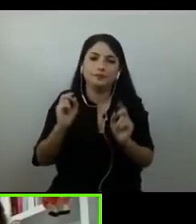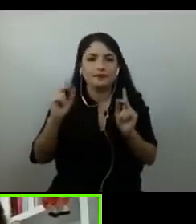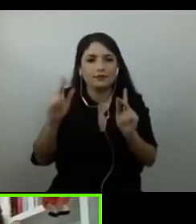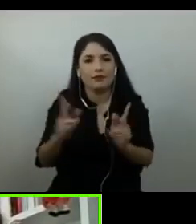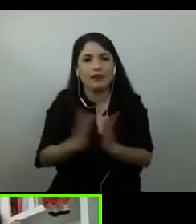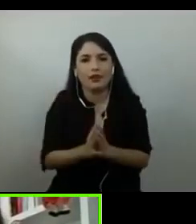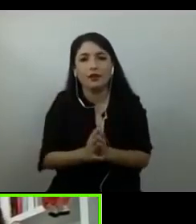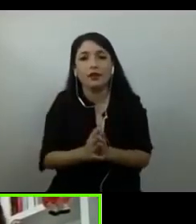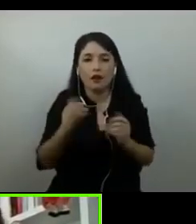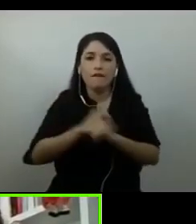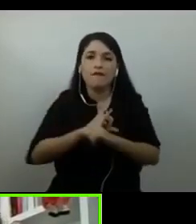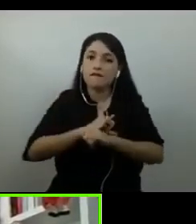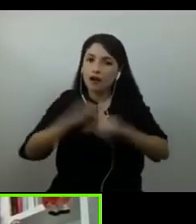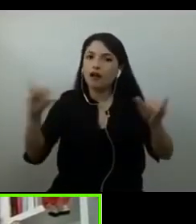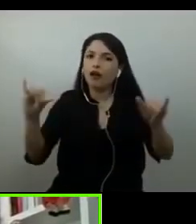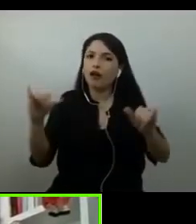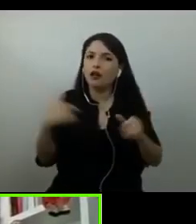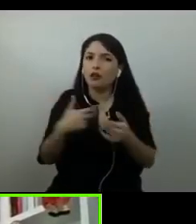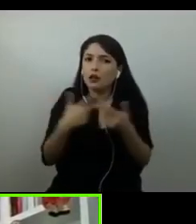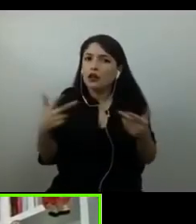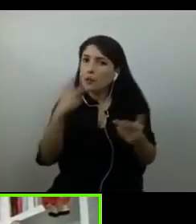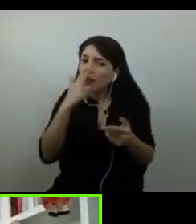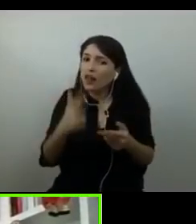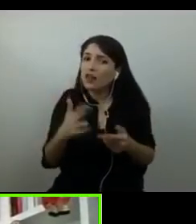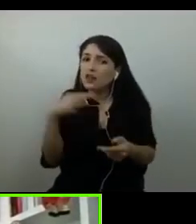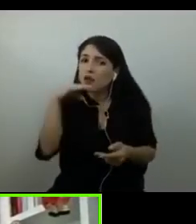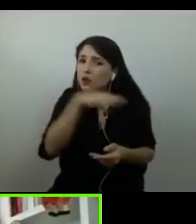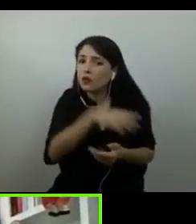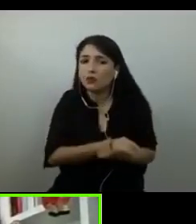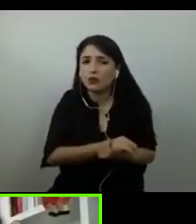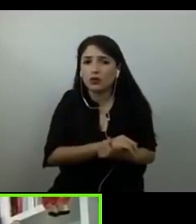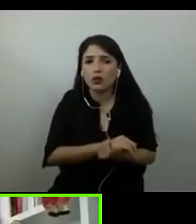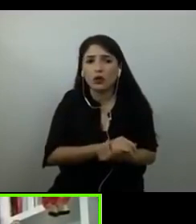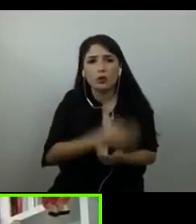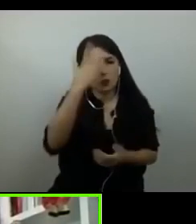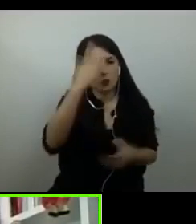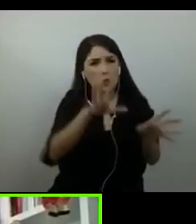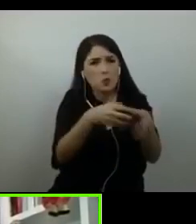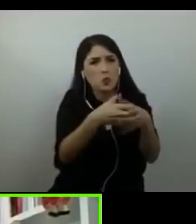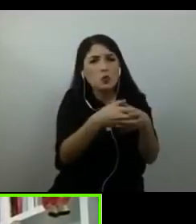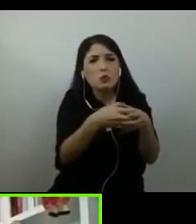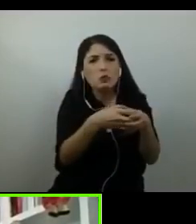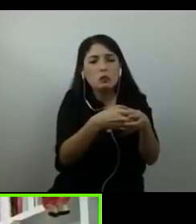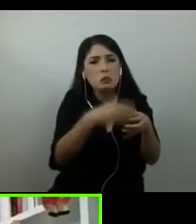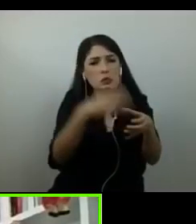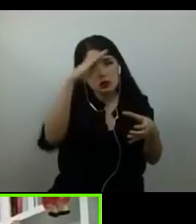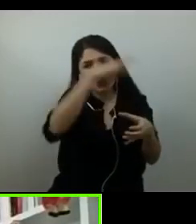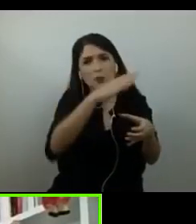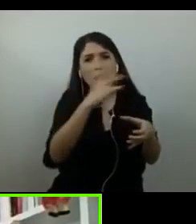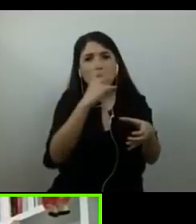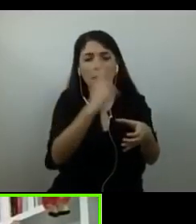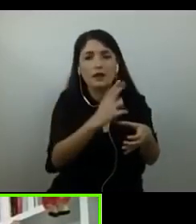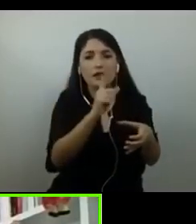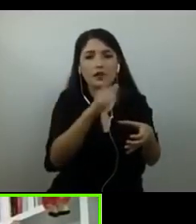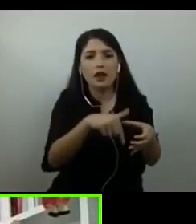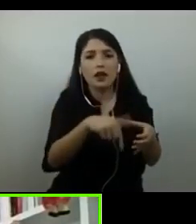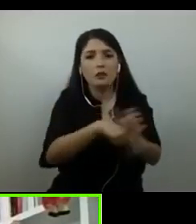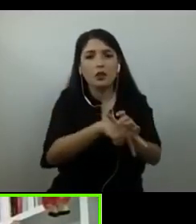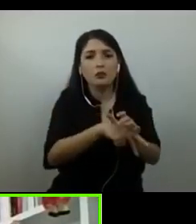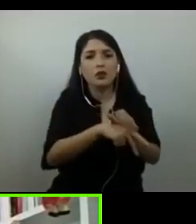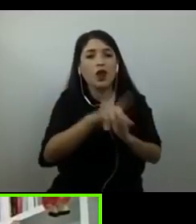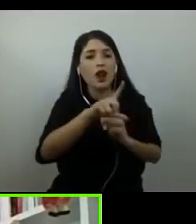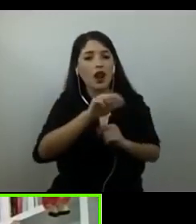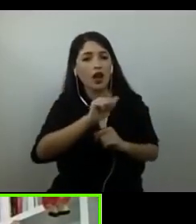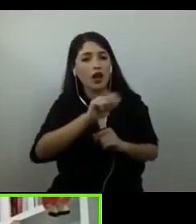eu disse uma coisa que me parece bastante óbvia, né? O bolsonarismo é filho legítimo de pai e mãe do lavajatismo.